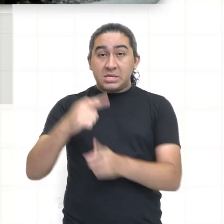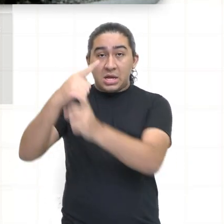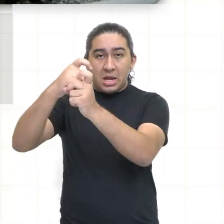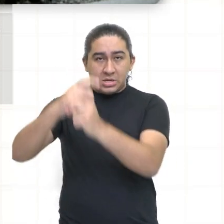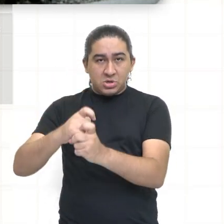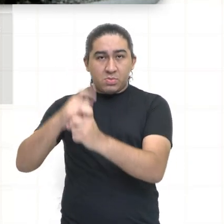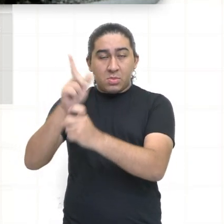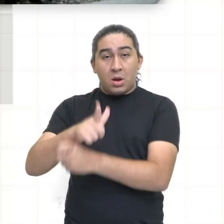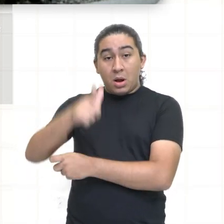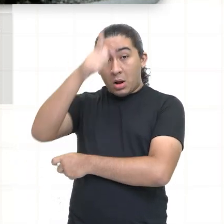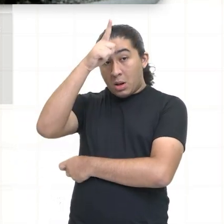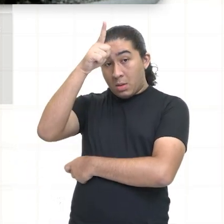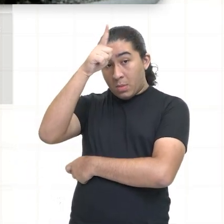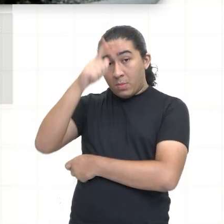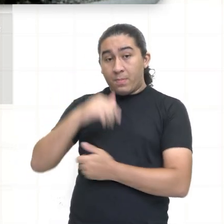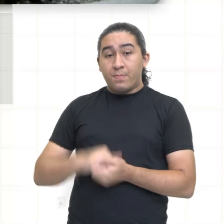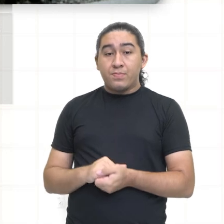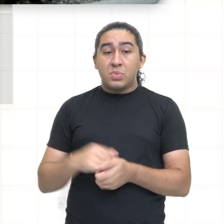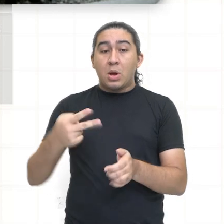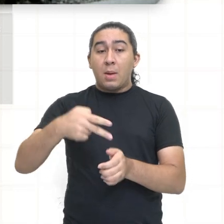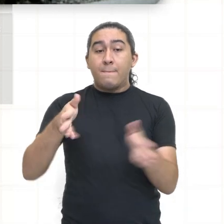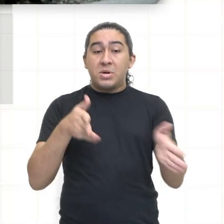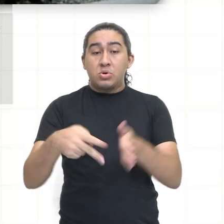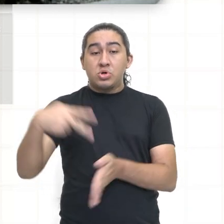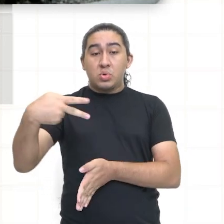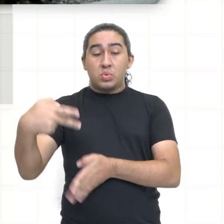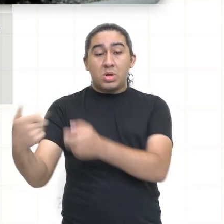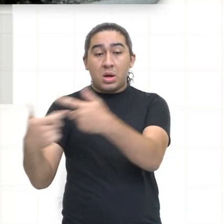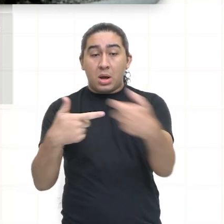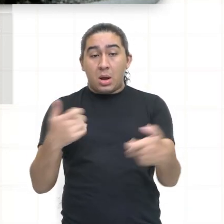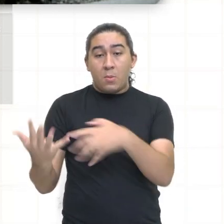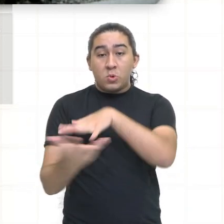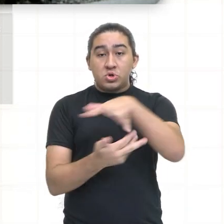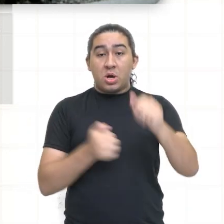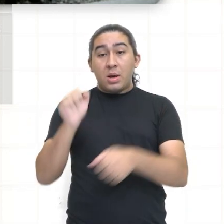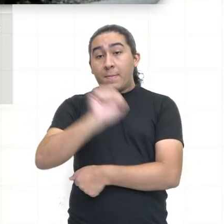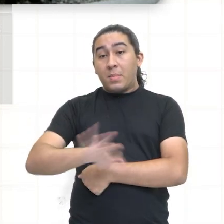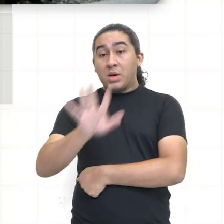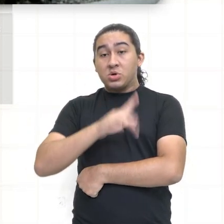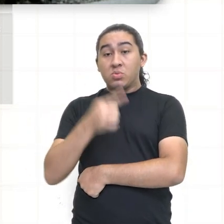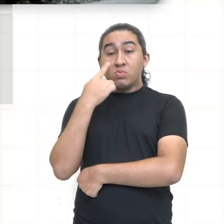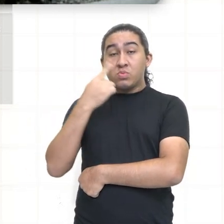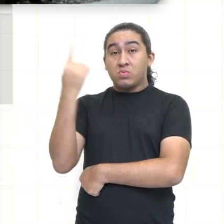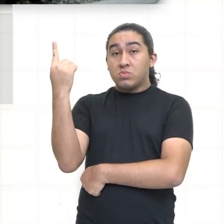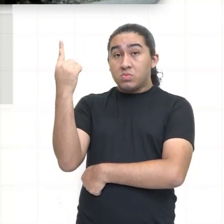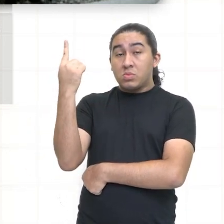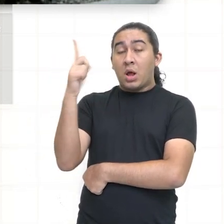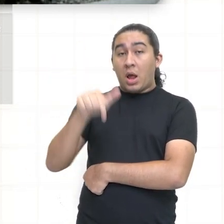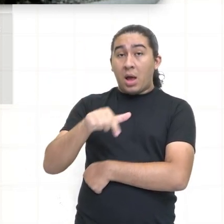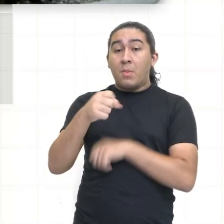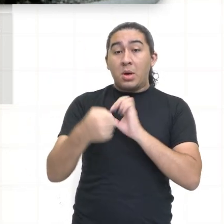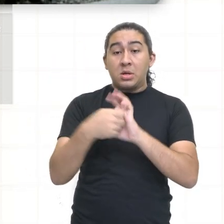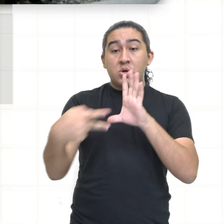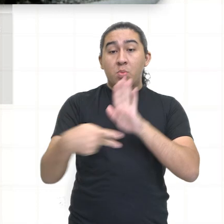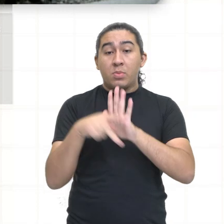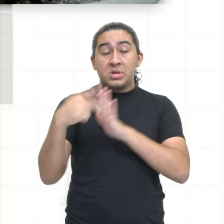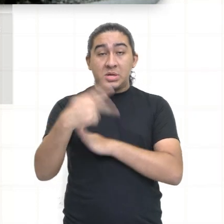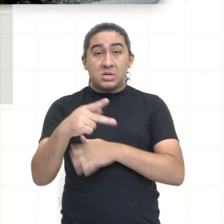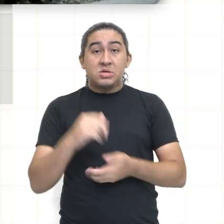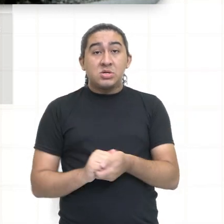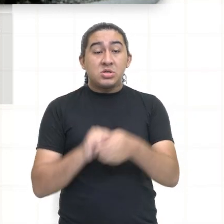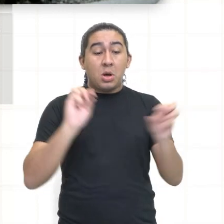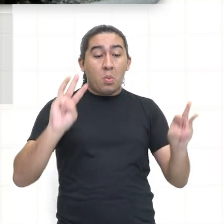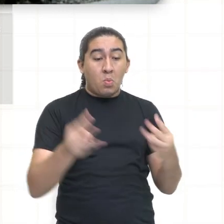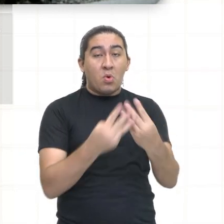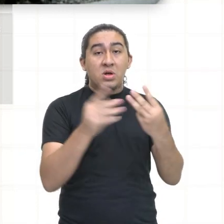Segunda Guerra Mundial. Observe aqui que nós temos nessa imagem justamente uma caracterização, né? Os judeus ali